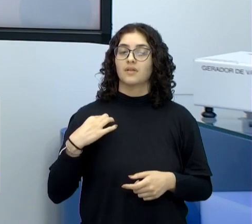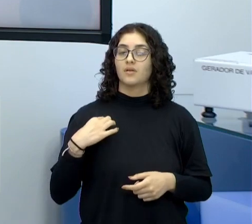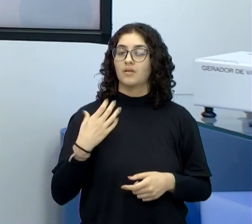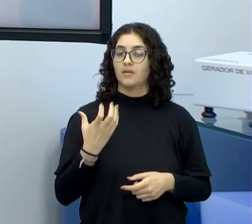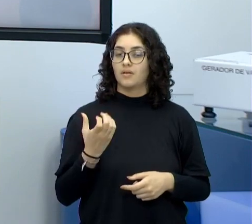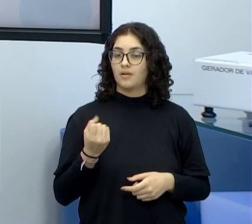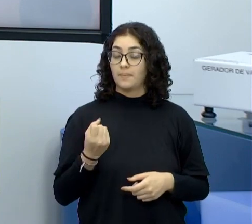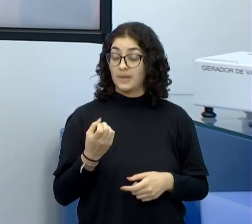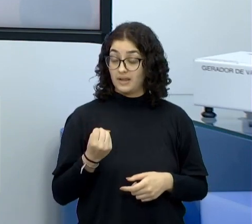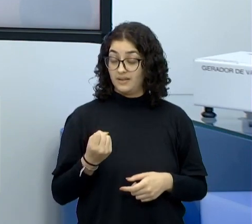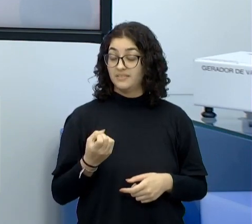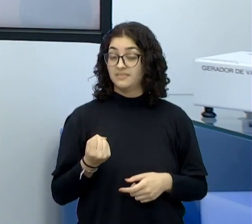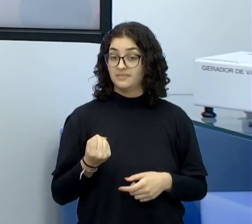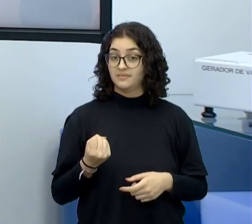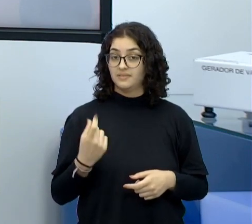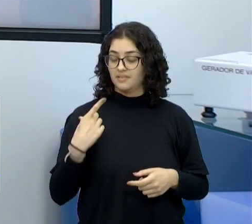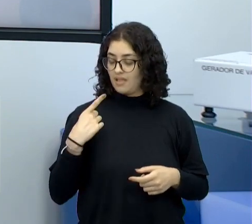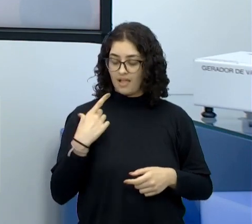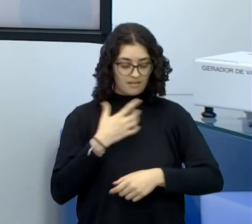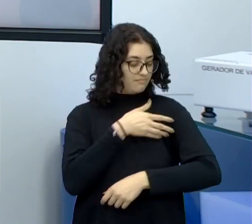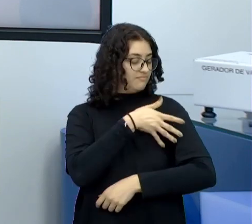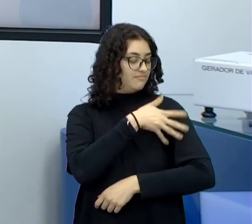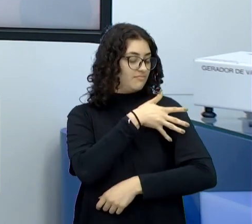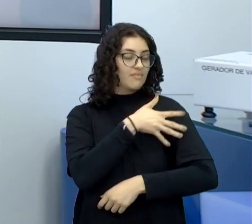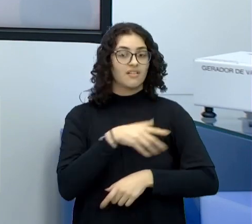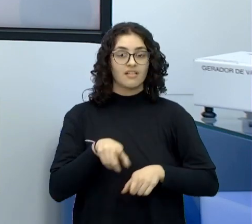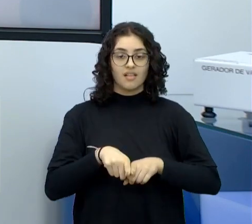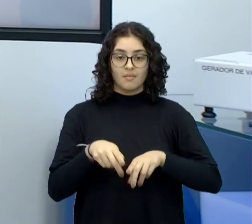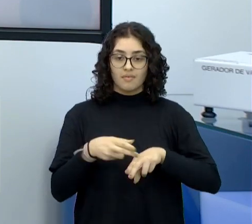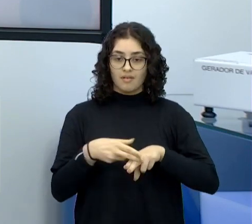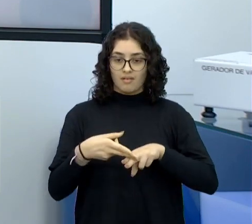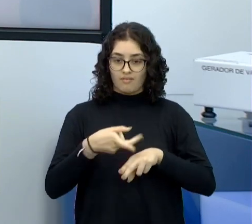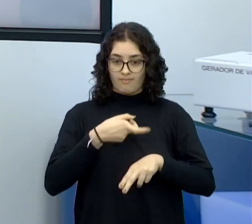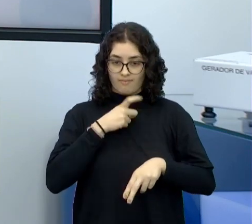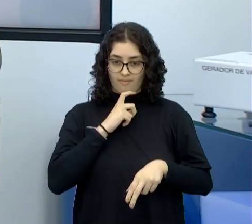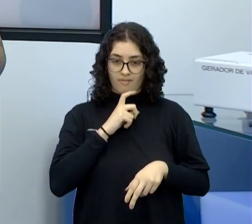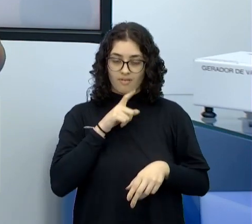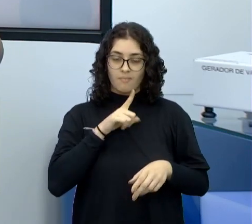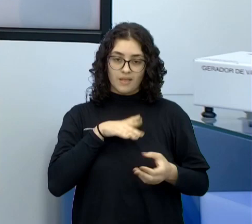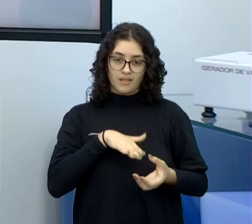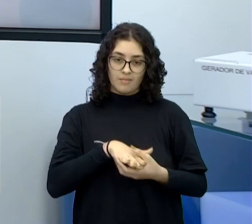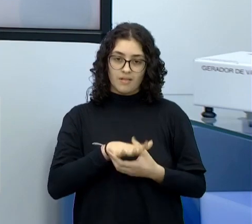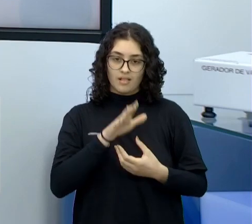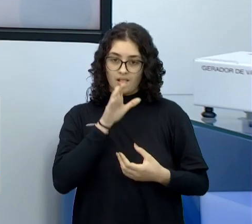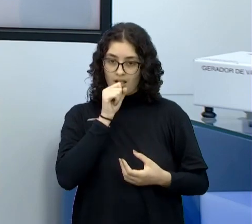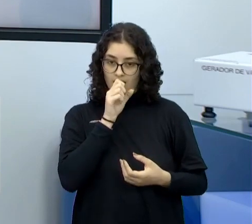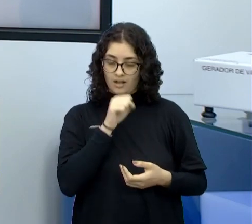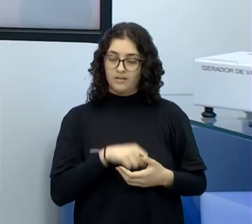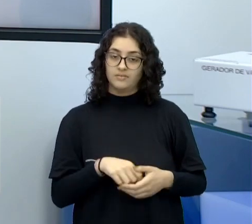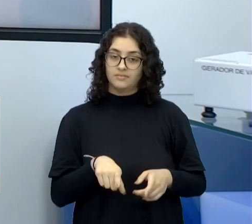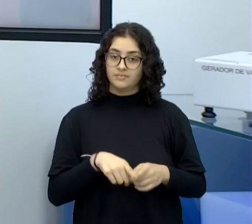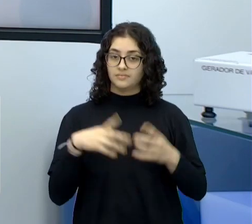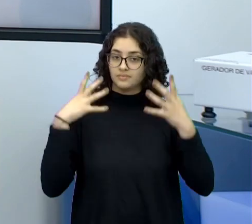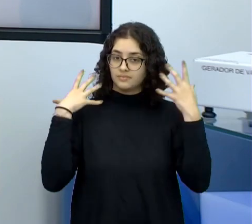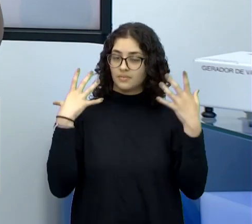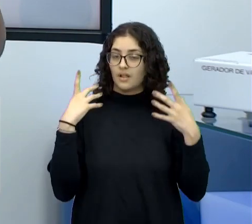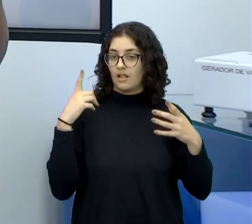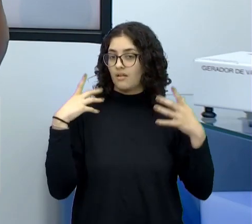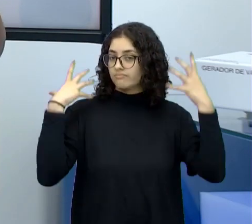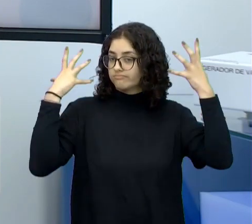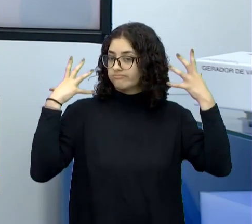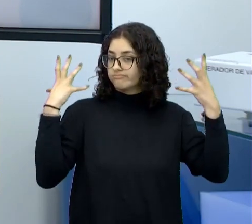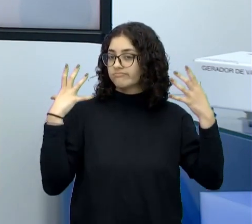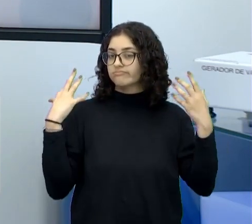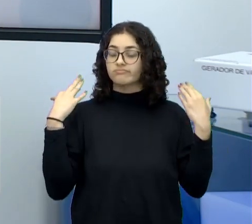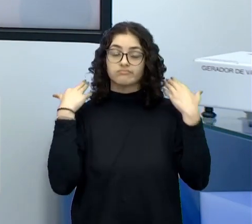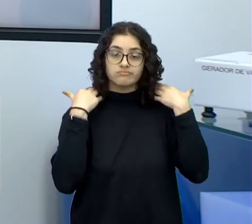branca, uma blusa branca com os babadinhos, uma calça verde, uma sapatilha laranja. O meu cabelo é encaracolado na altura